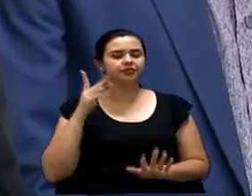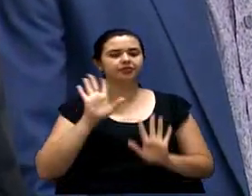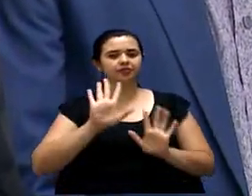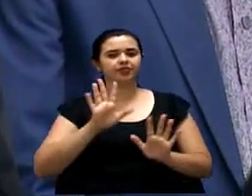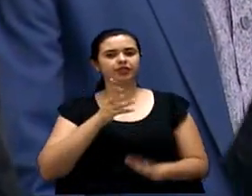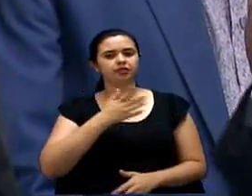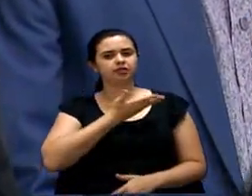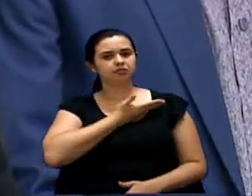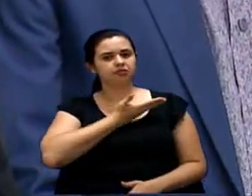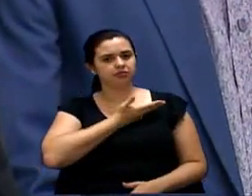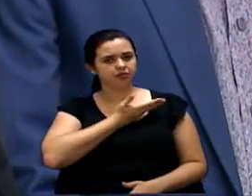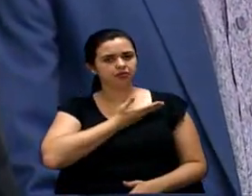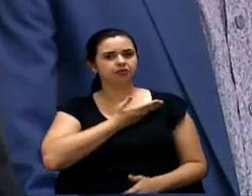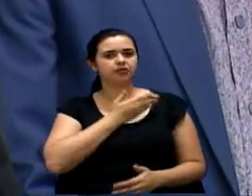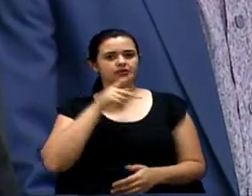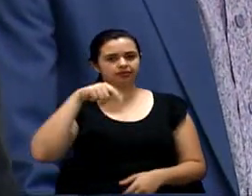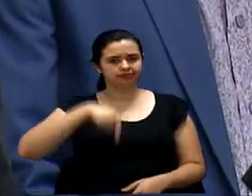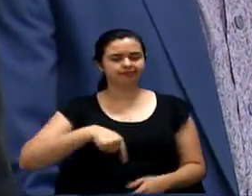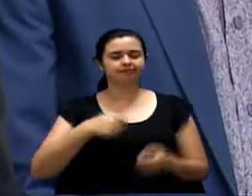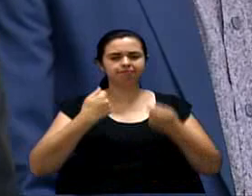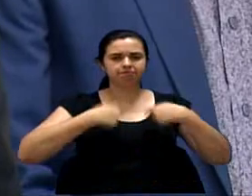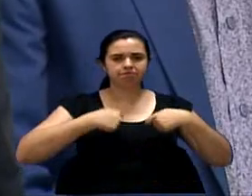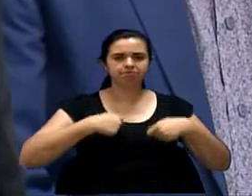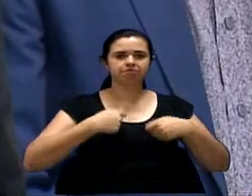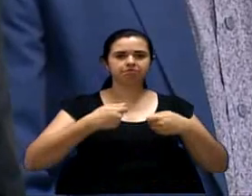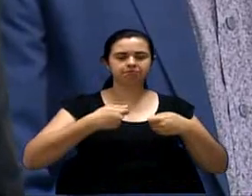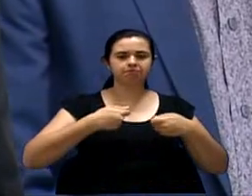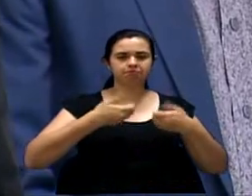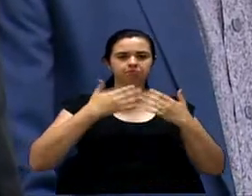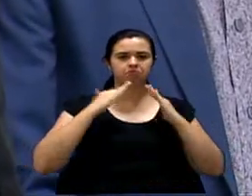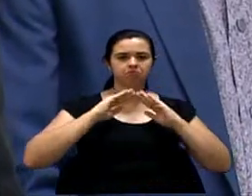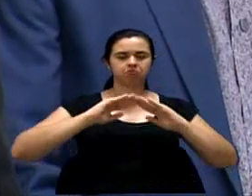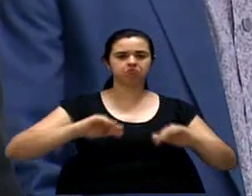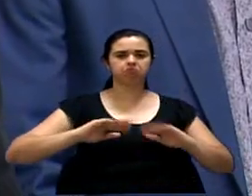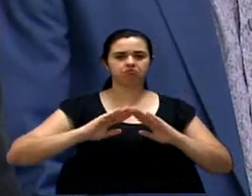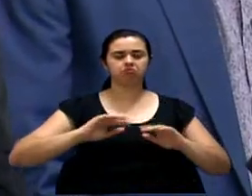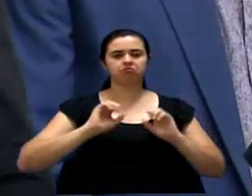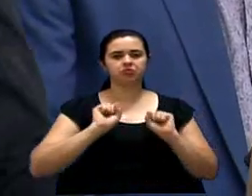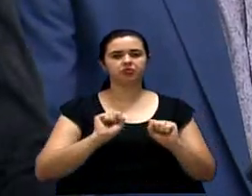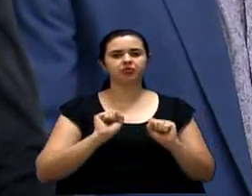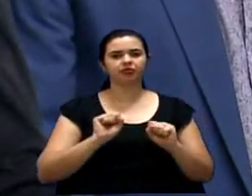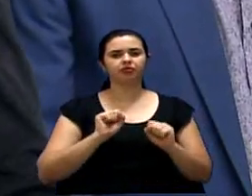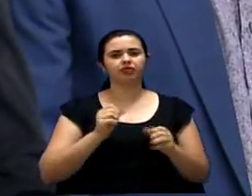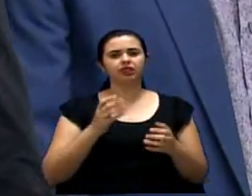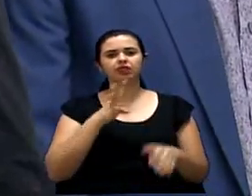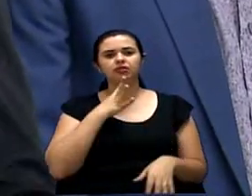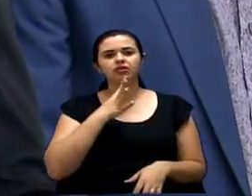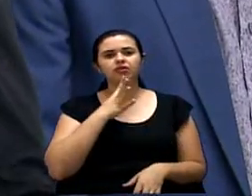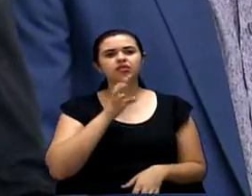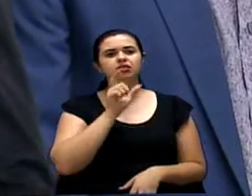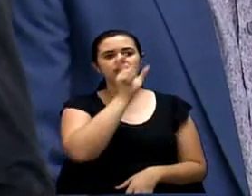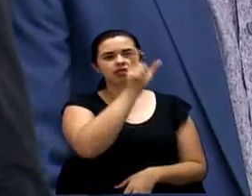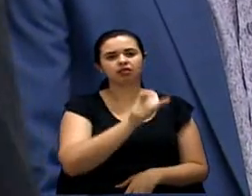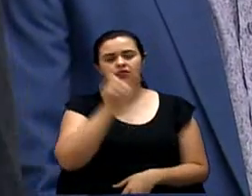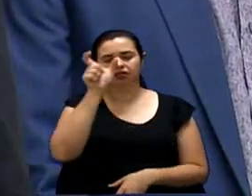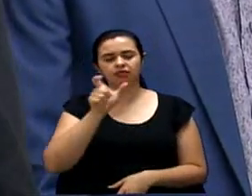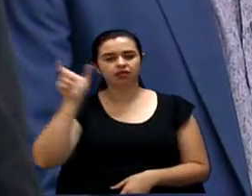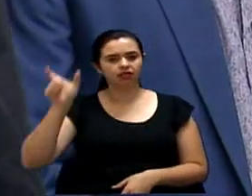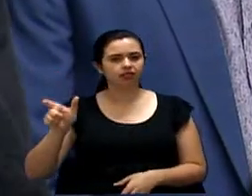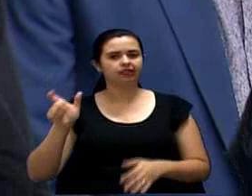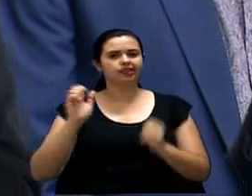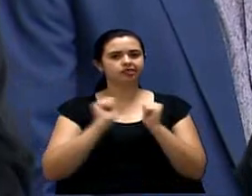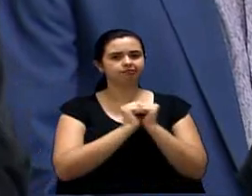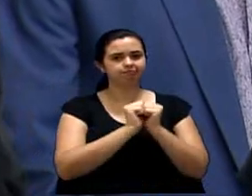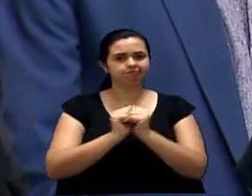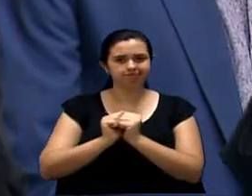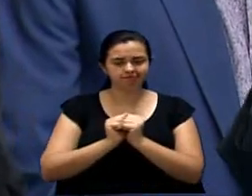amigo que estou aqui, o que precisar, estou à disposição. Como muitos aqui eu não conhecia, aprendi a conhecer, a gostar, e aí a gente está junto, o